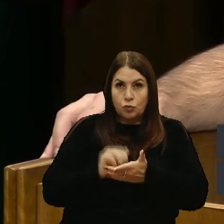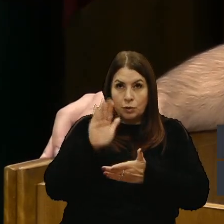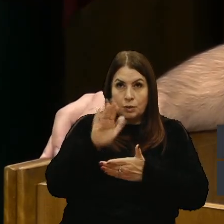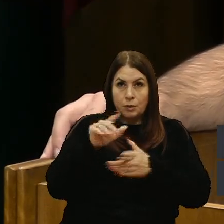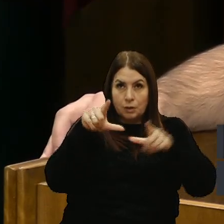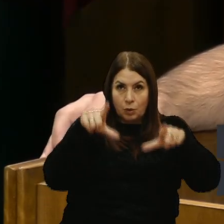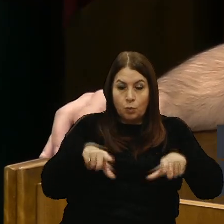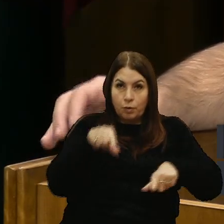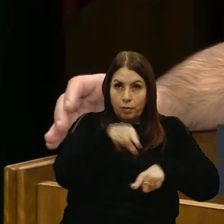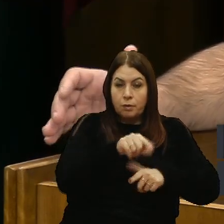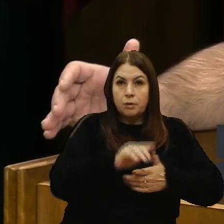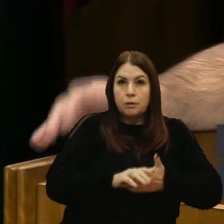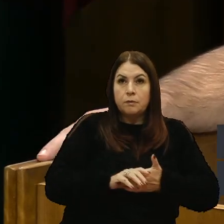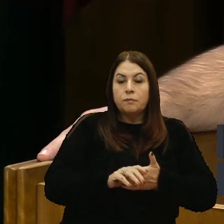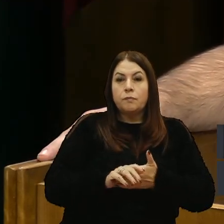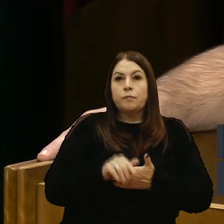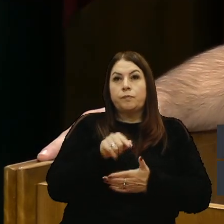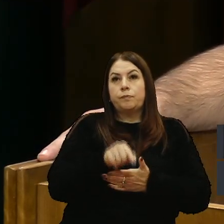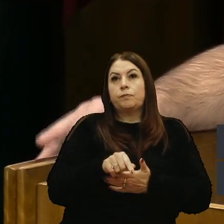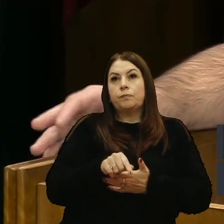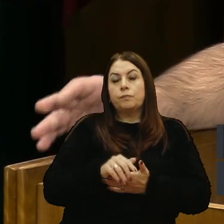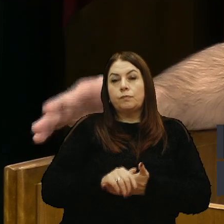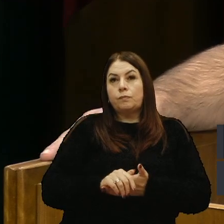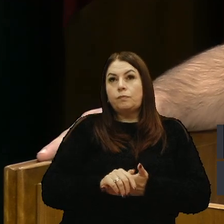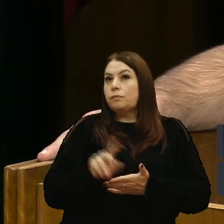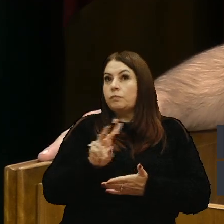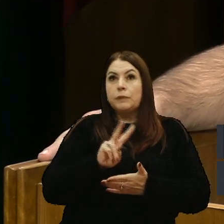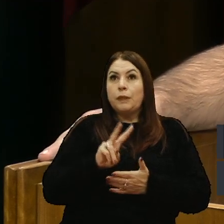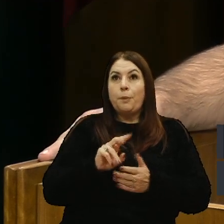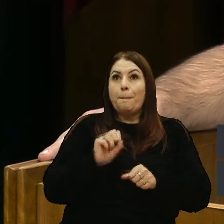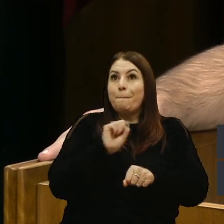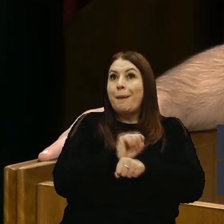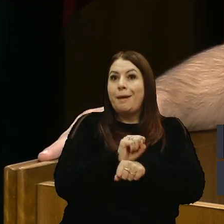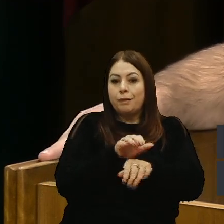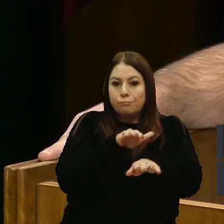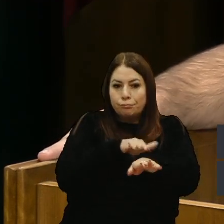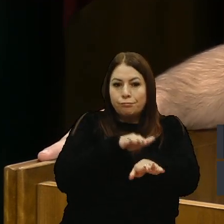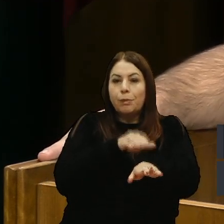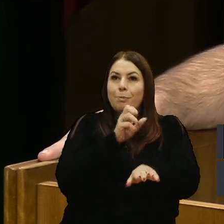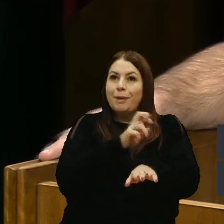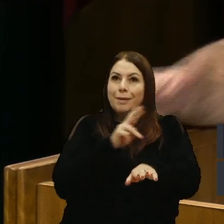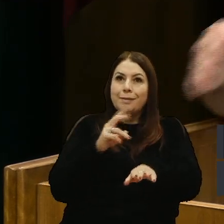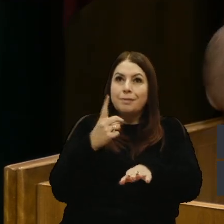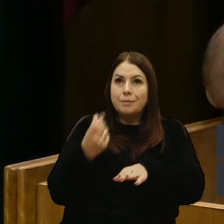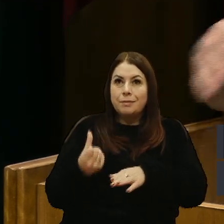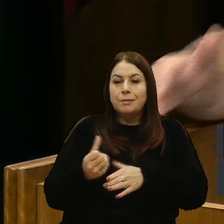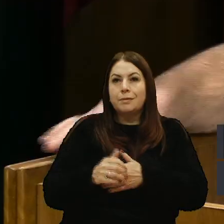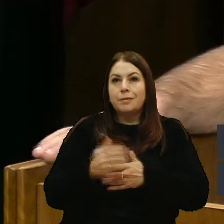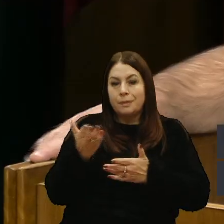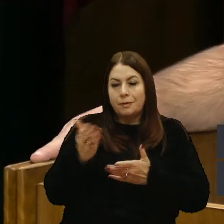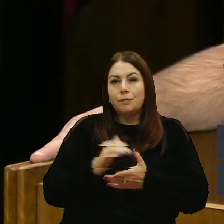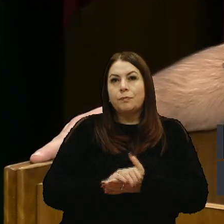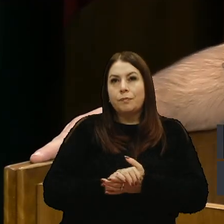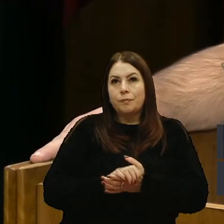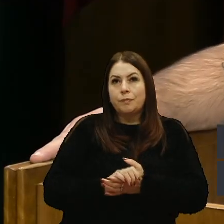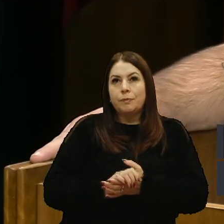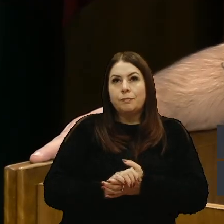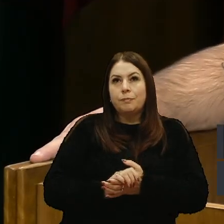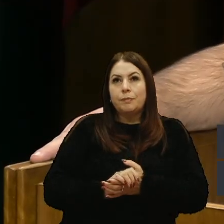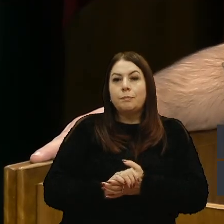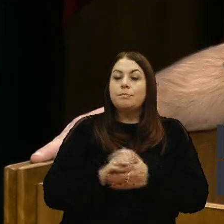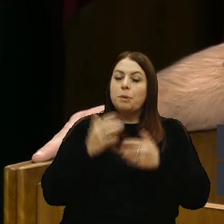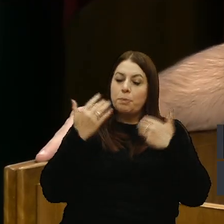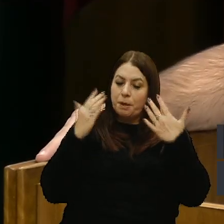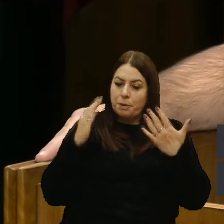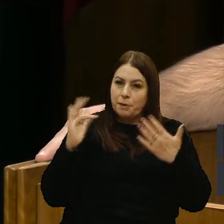naquele ponto e para que não obstrua mais a BR-116. Então aqui vai os meus